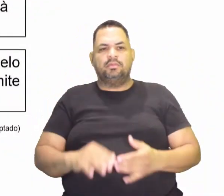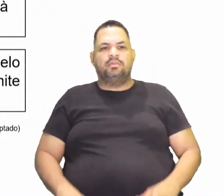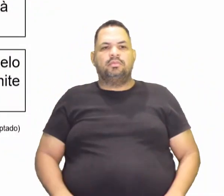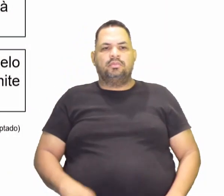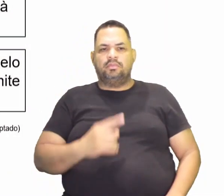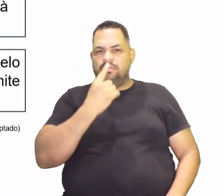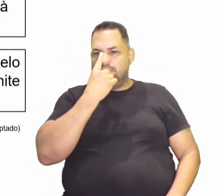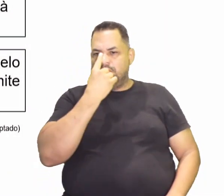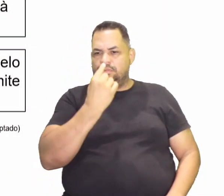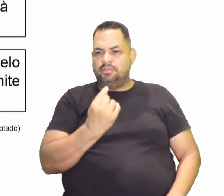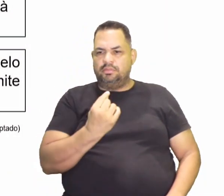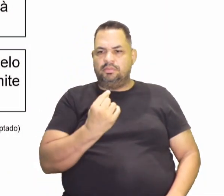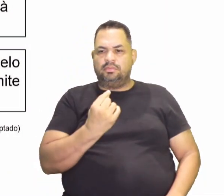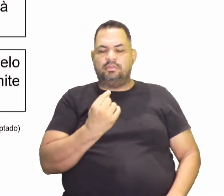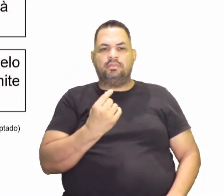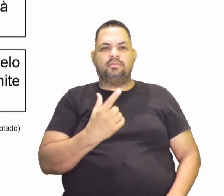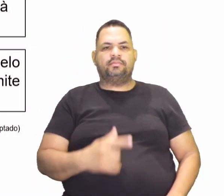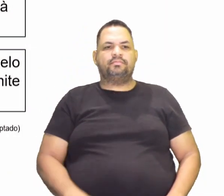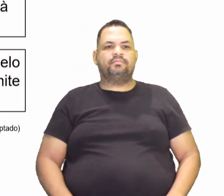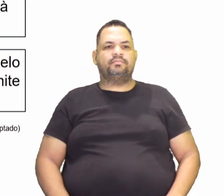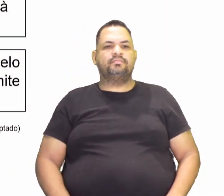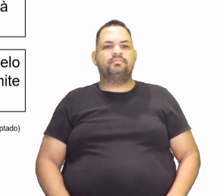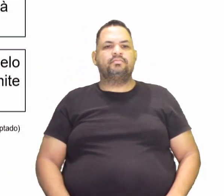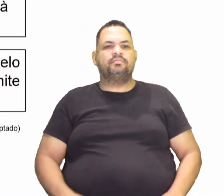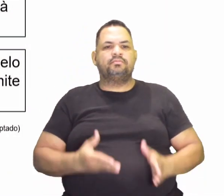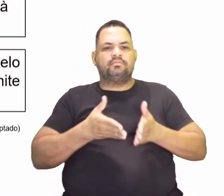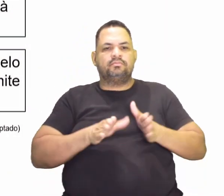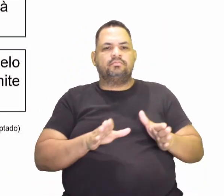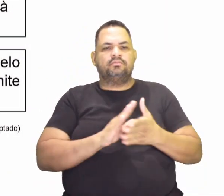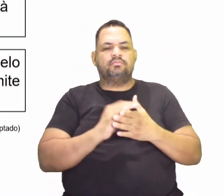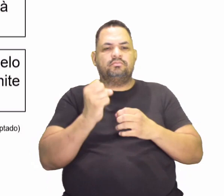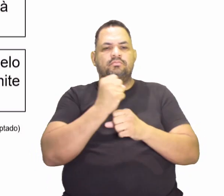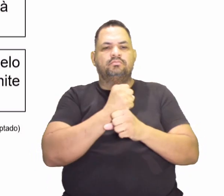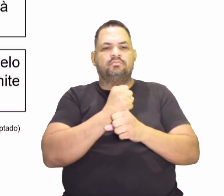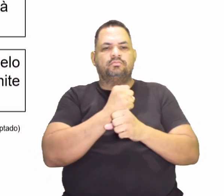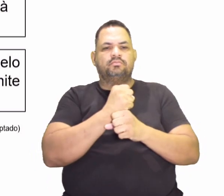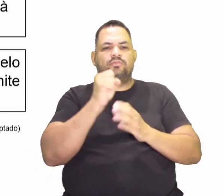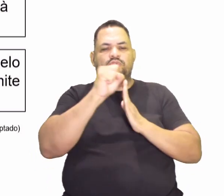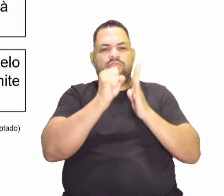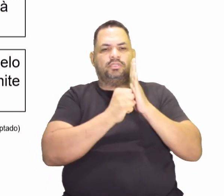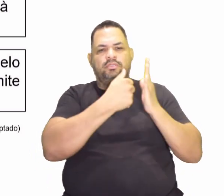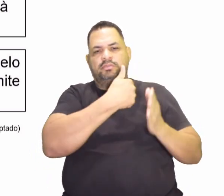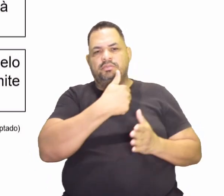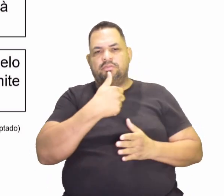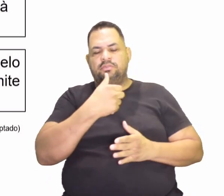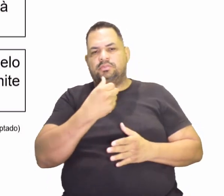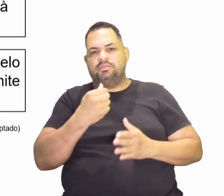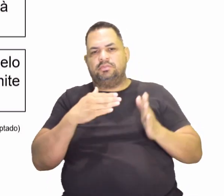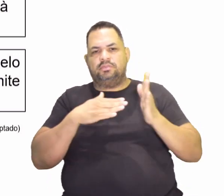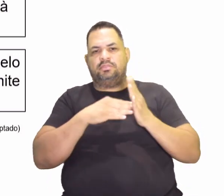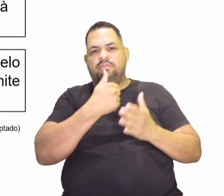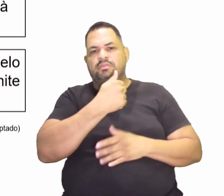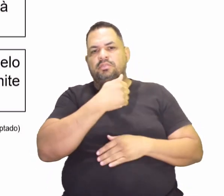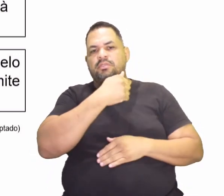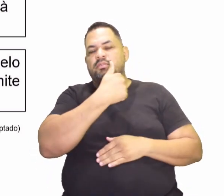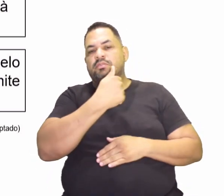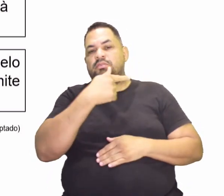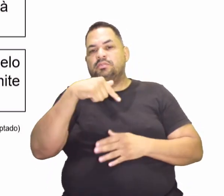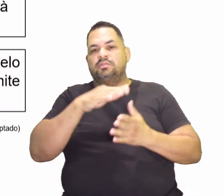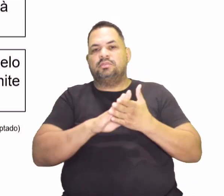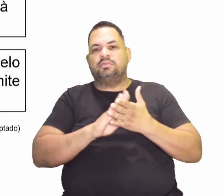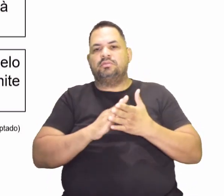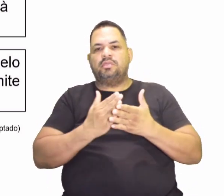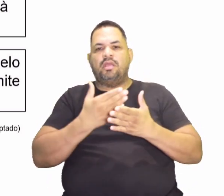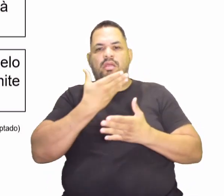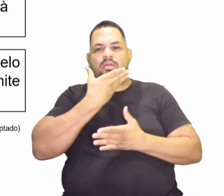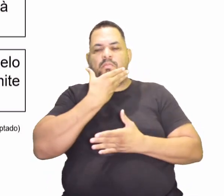René Descartes, ó, ele nasceu no século XVI e foi até o século XVII. É considerado o